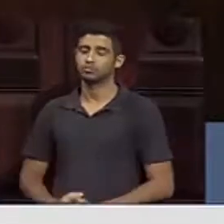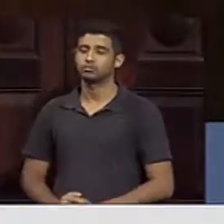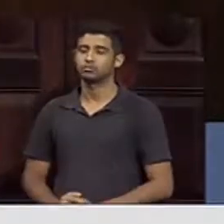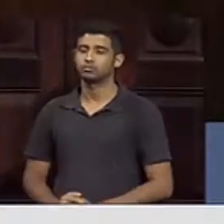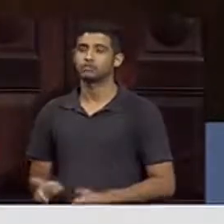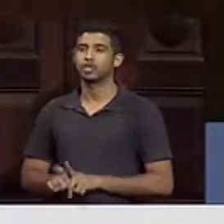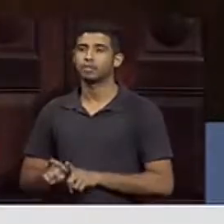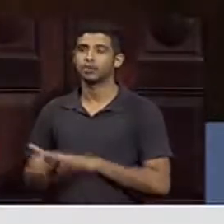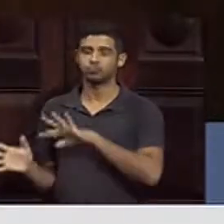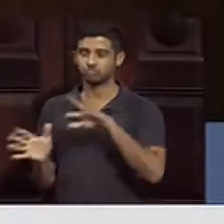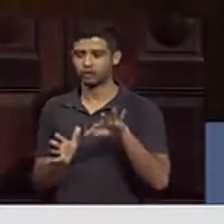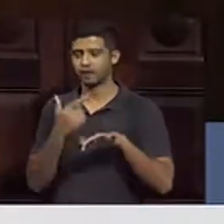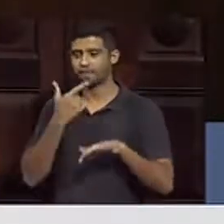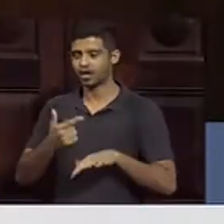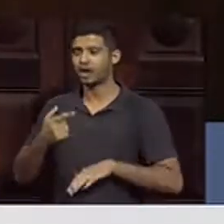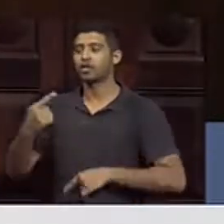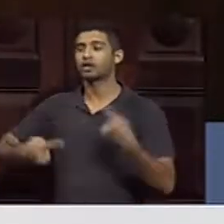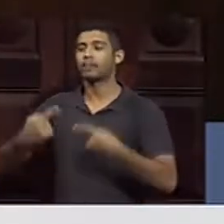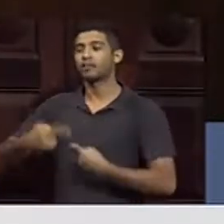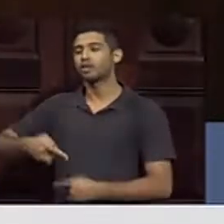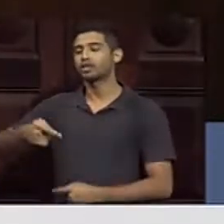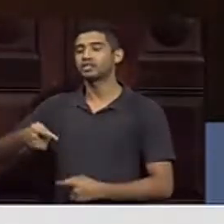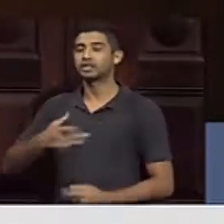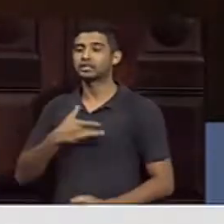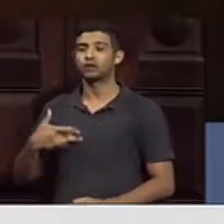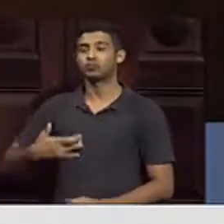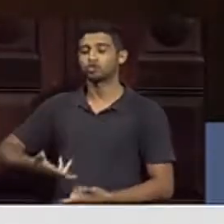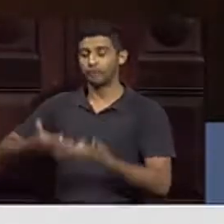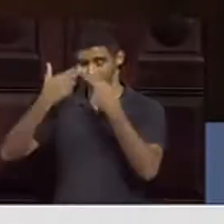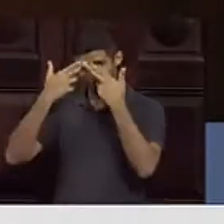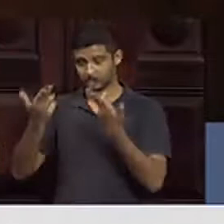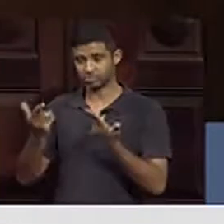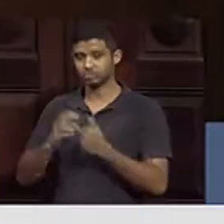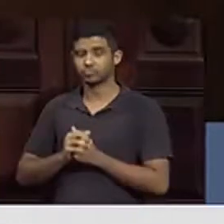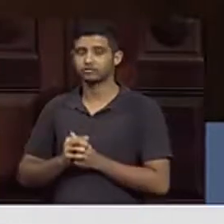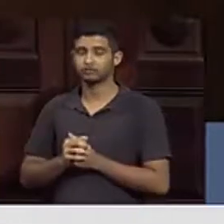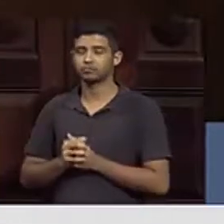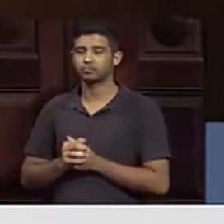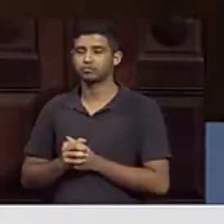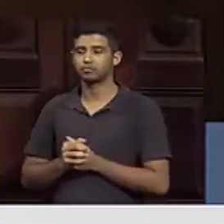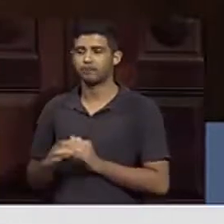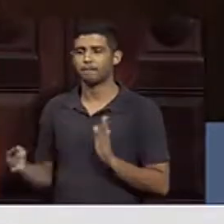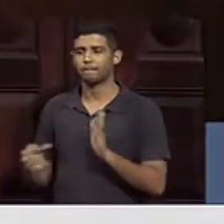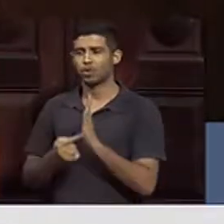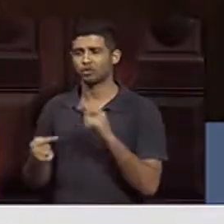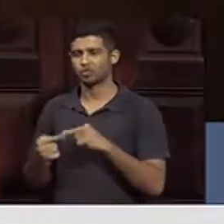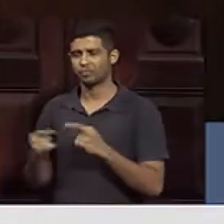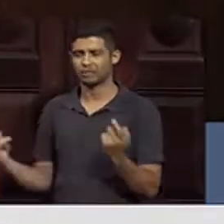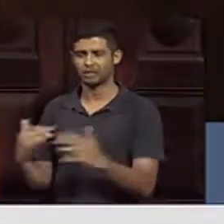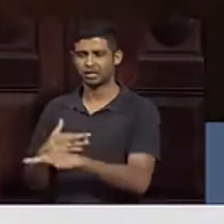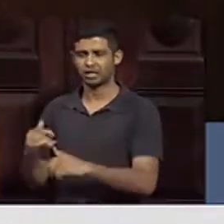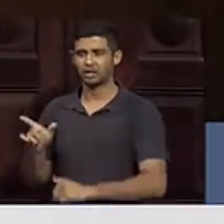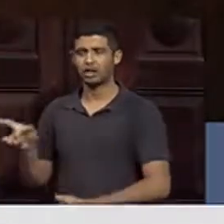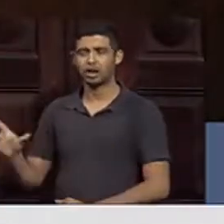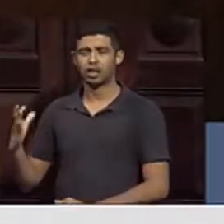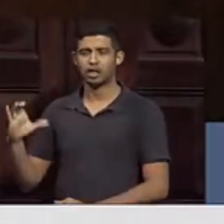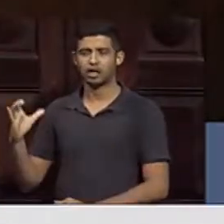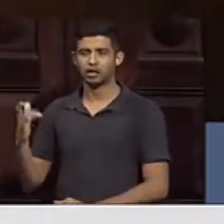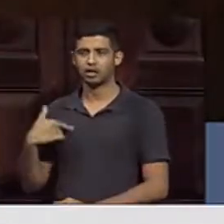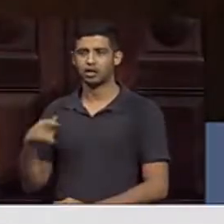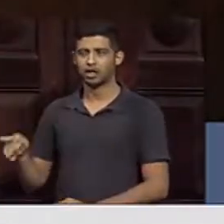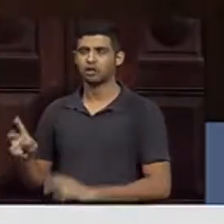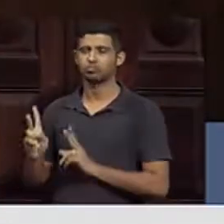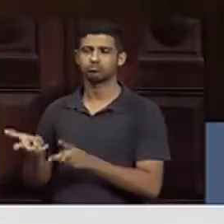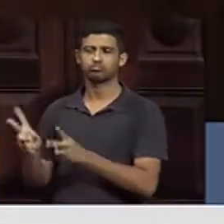à política de saúde mental mais propriamente dita, não é um ponto para Niterói manter um hospital